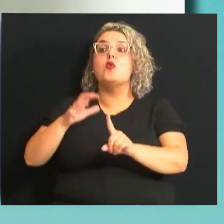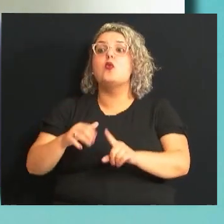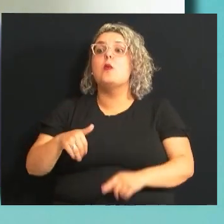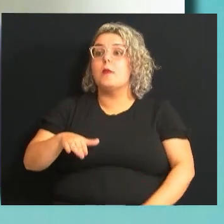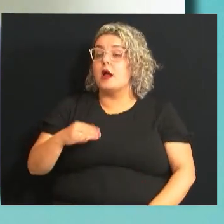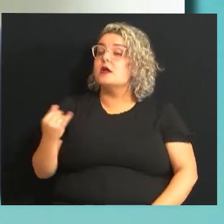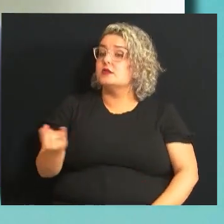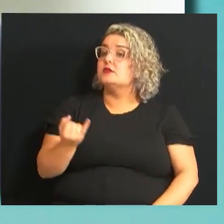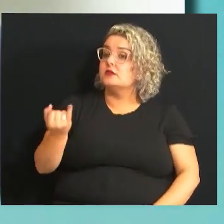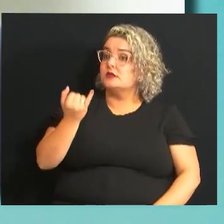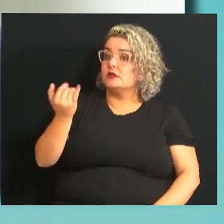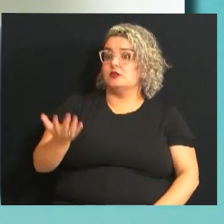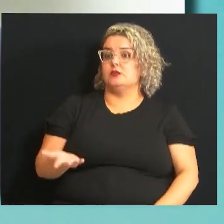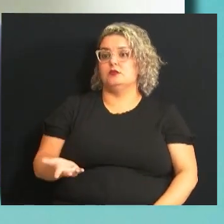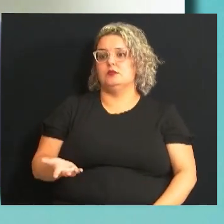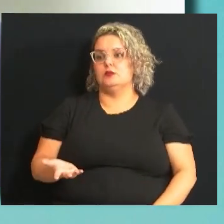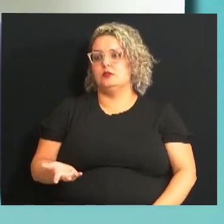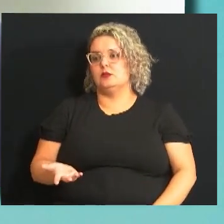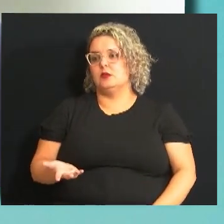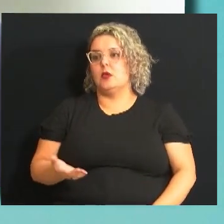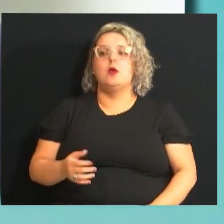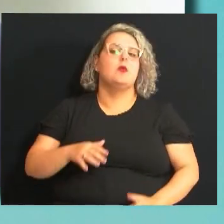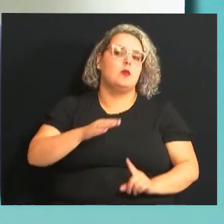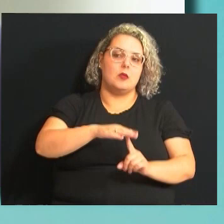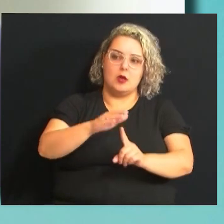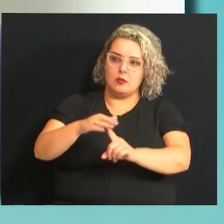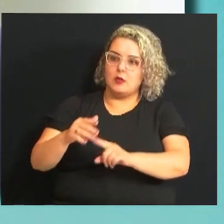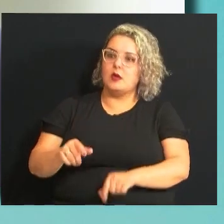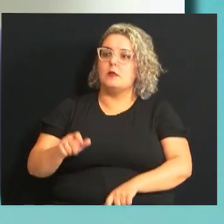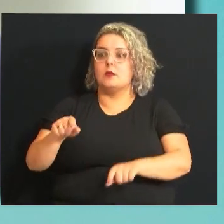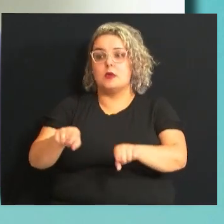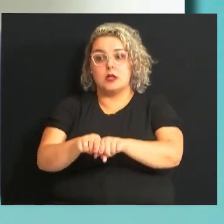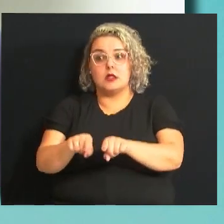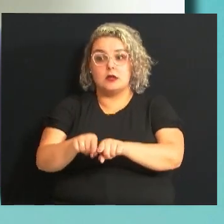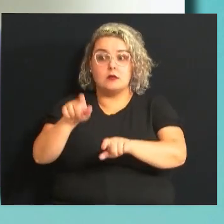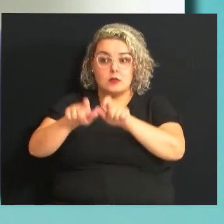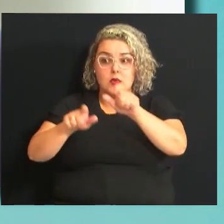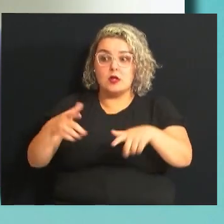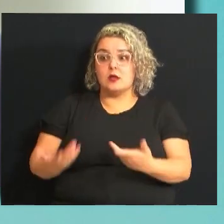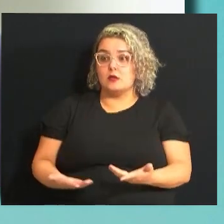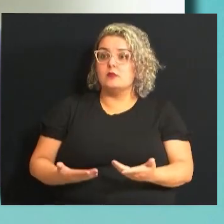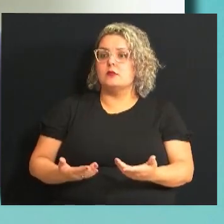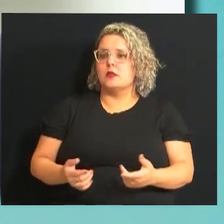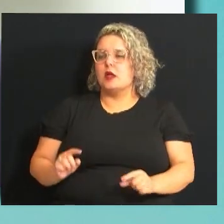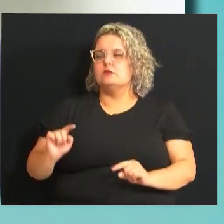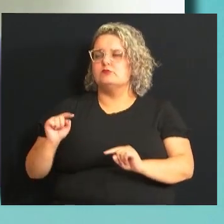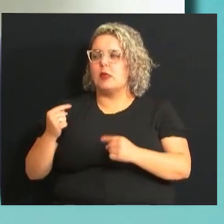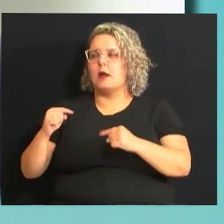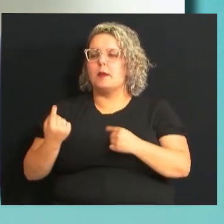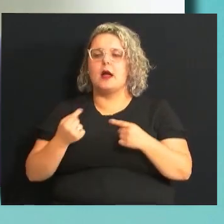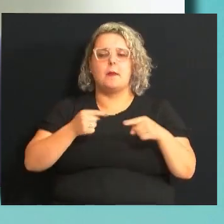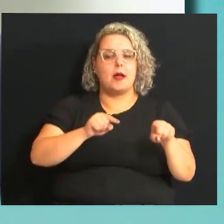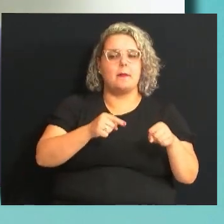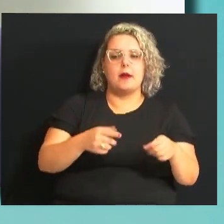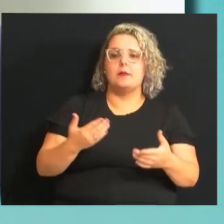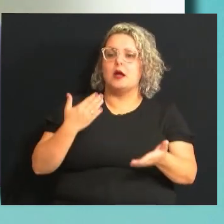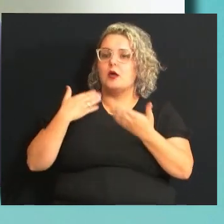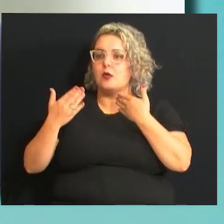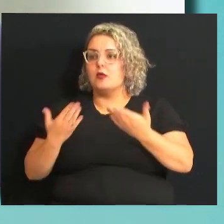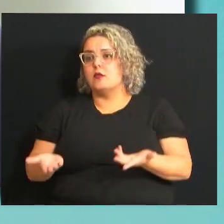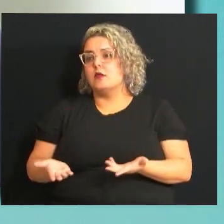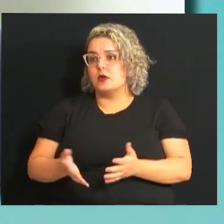real para a sociedade, um impacto mais expressivo para, assim, tanto o meio ambiente quanto para as